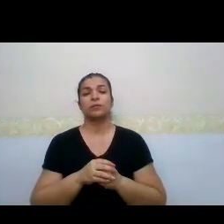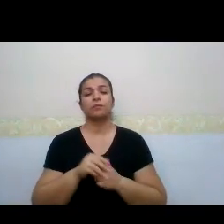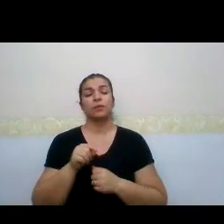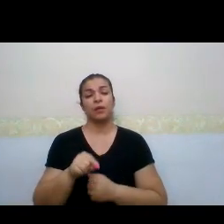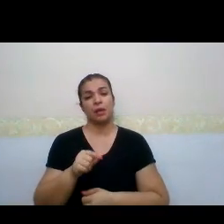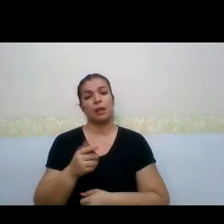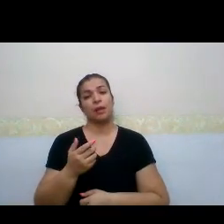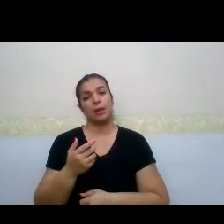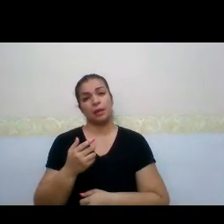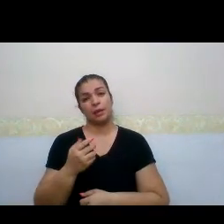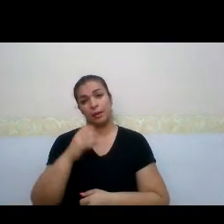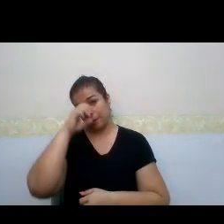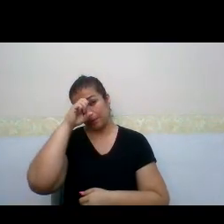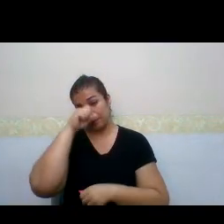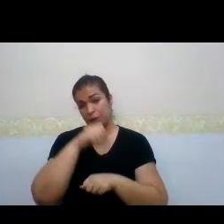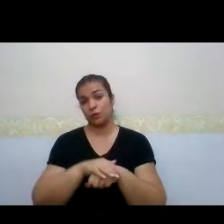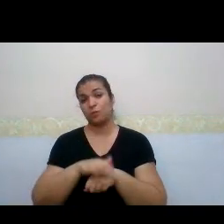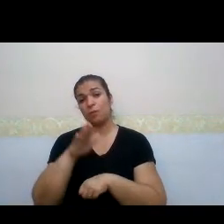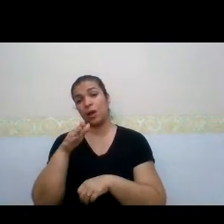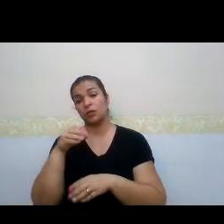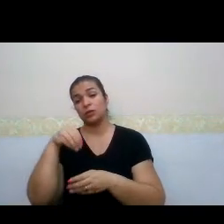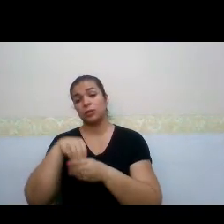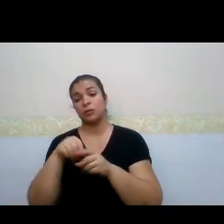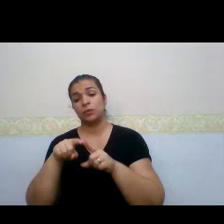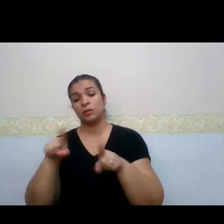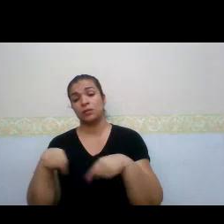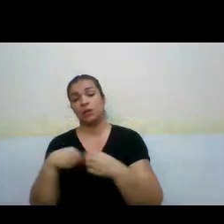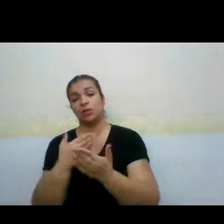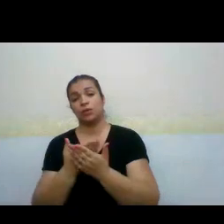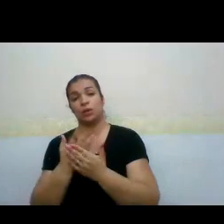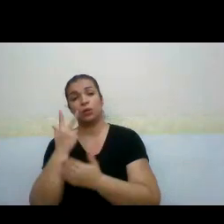dentro da sala de aula regular ou lá no projeto?